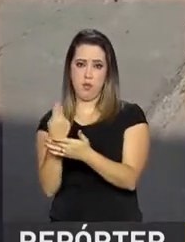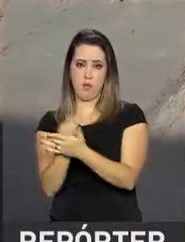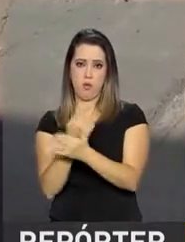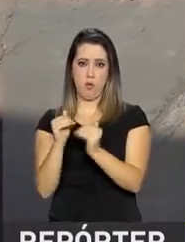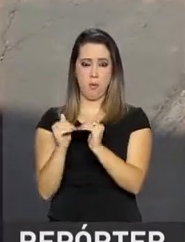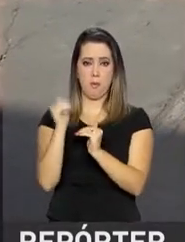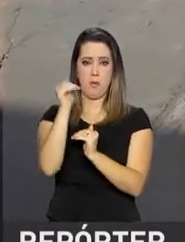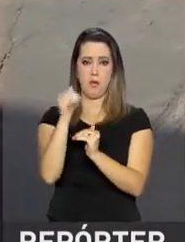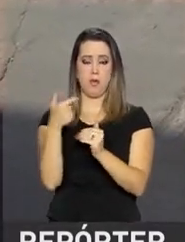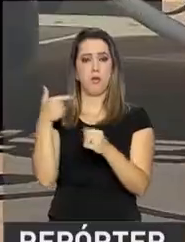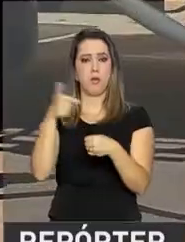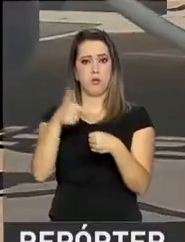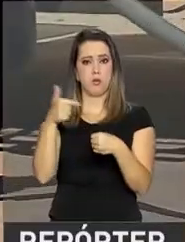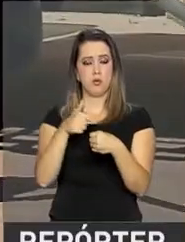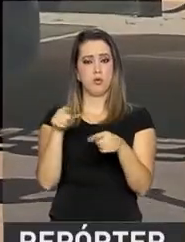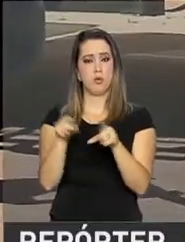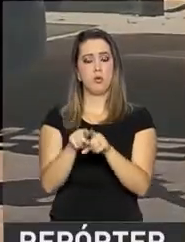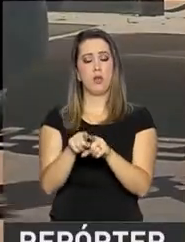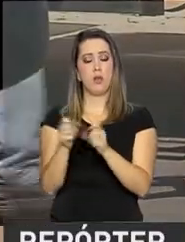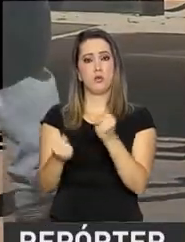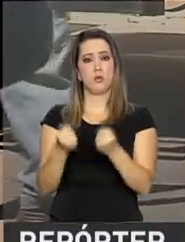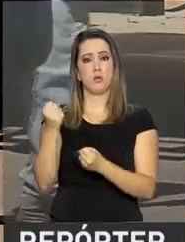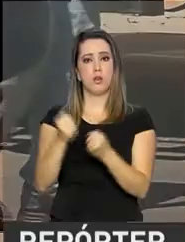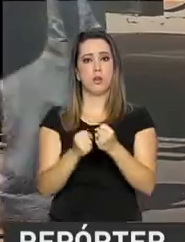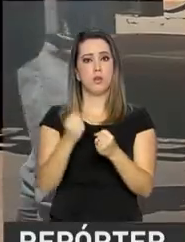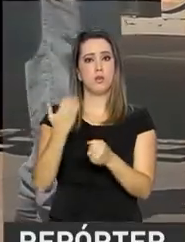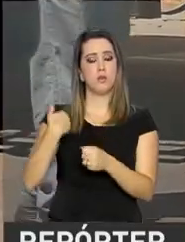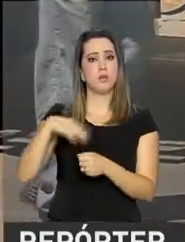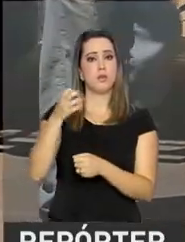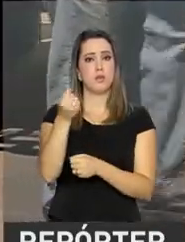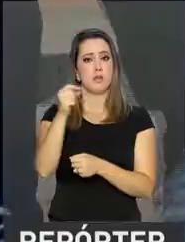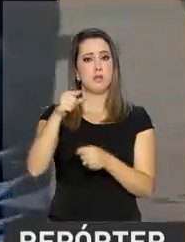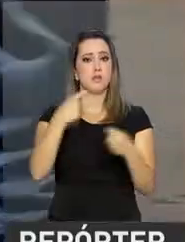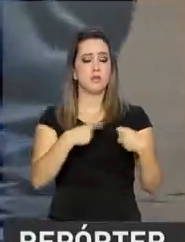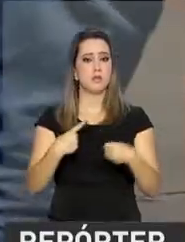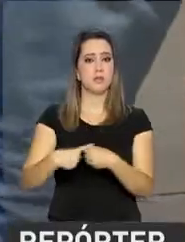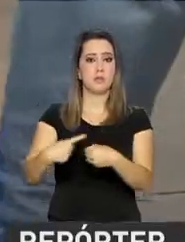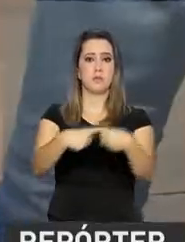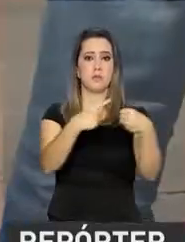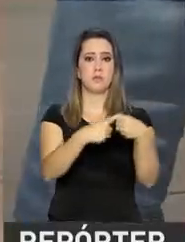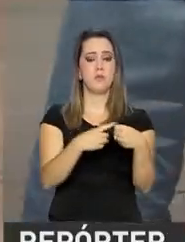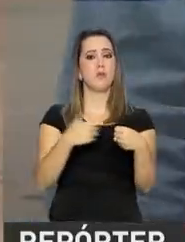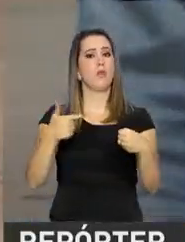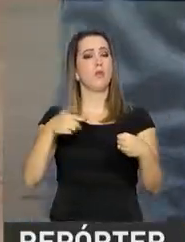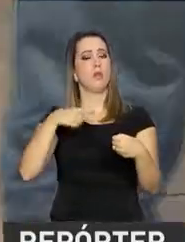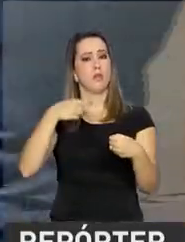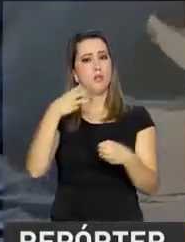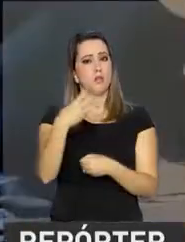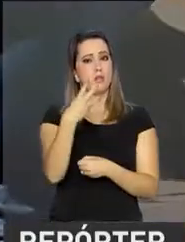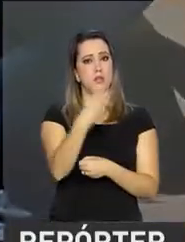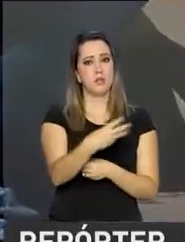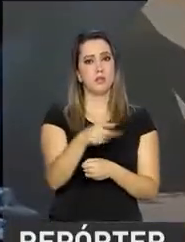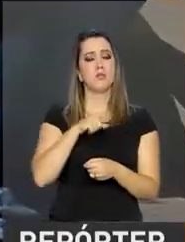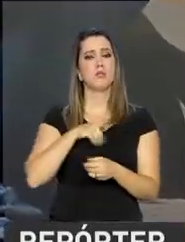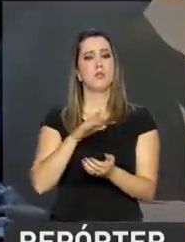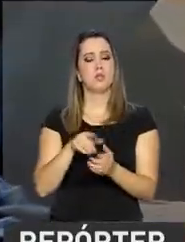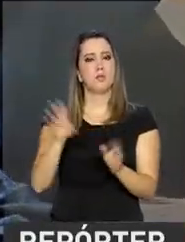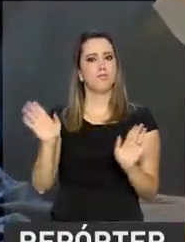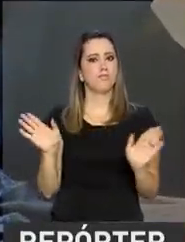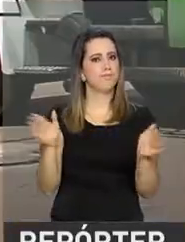maior que o colocado no veículo em mais de seis mil bicos de abastecimento verificados 33 foram